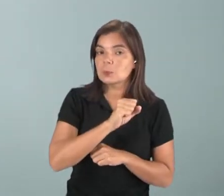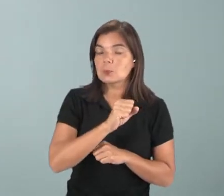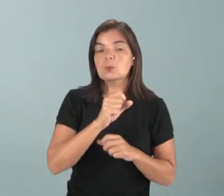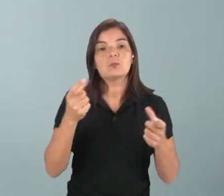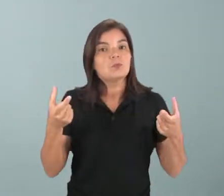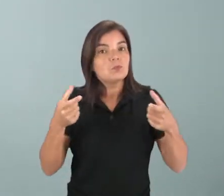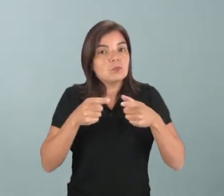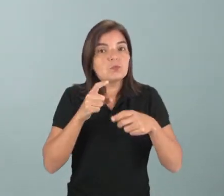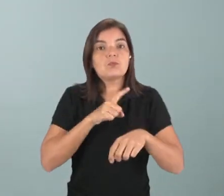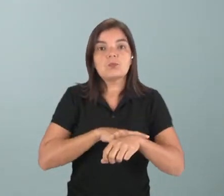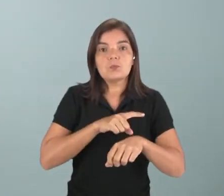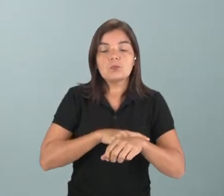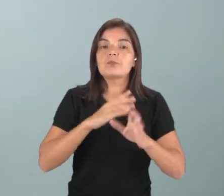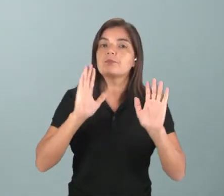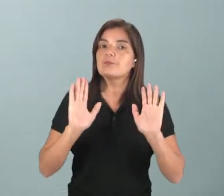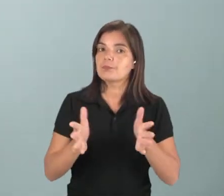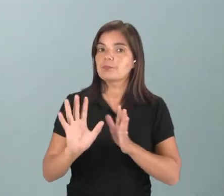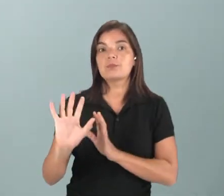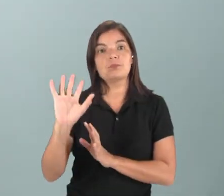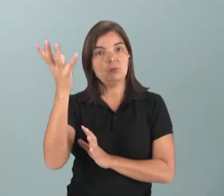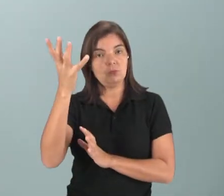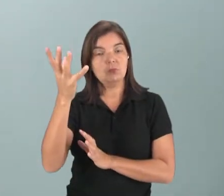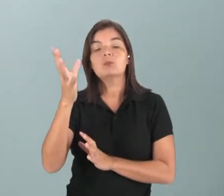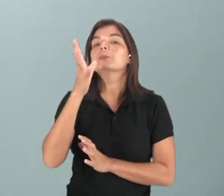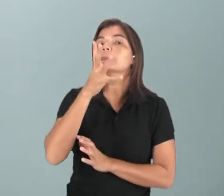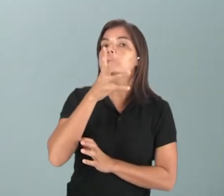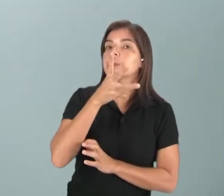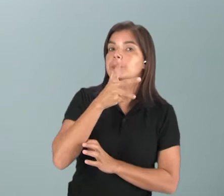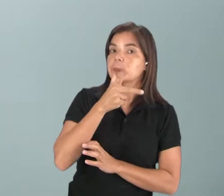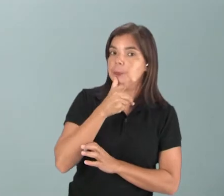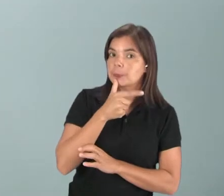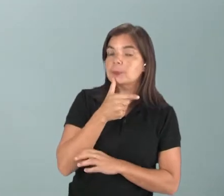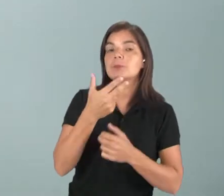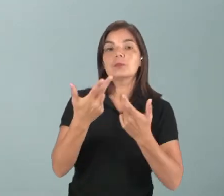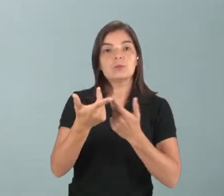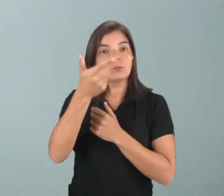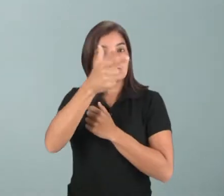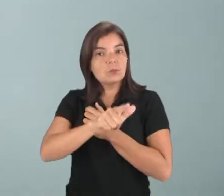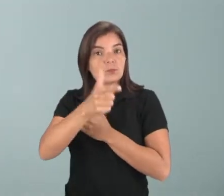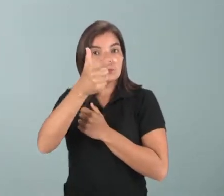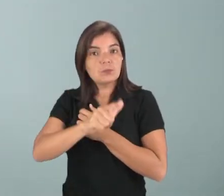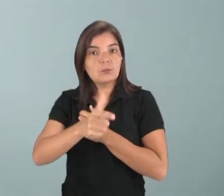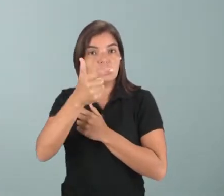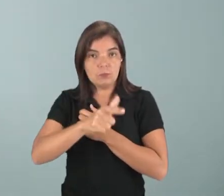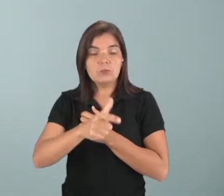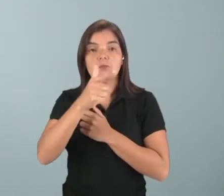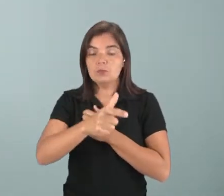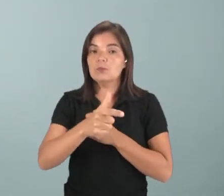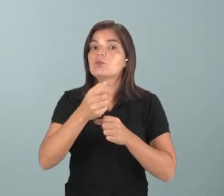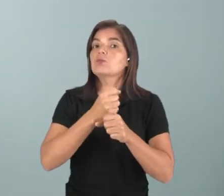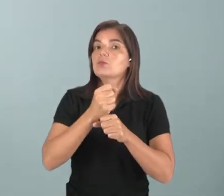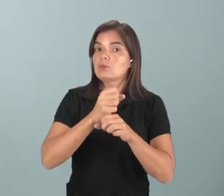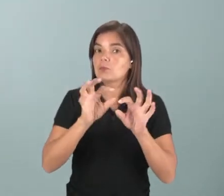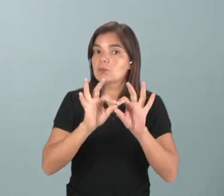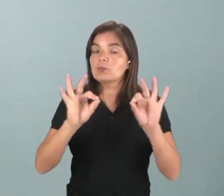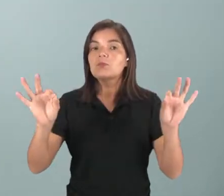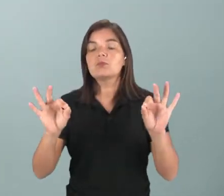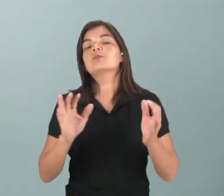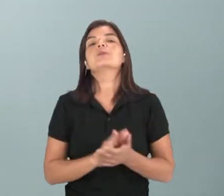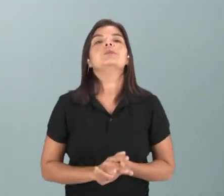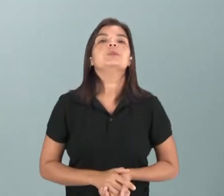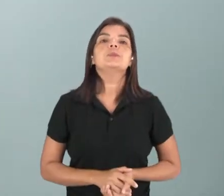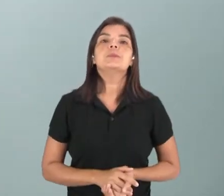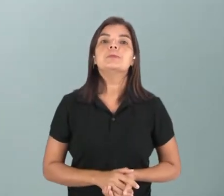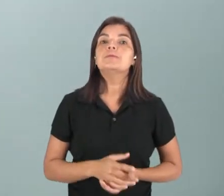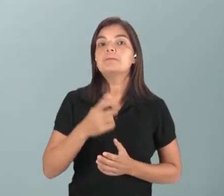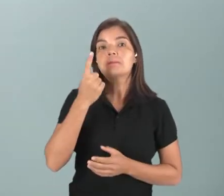escala menor de tempo, enquanto que o clima é algo duradouro, são padrões que se repetem em uma escala de tempo maior, tá? Geralmente anos,